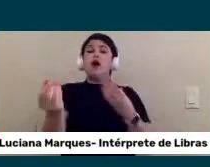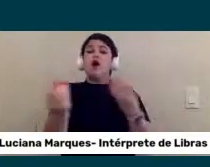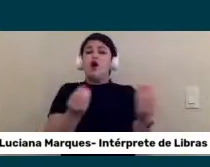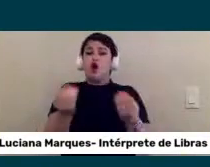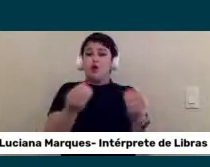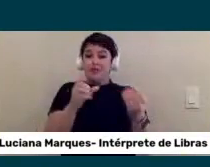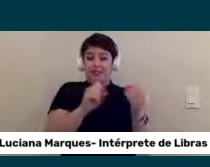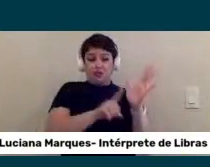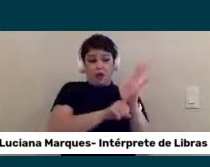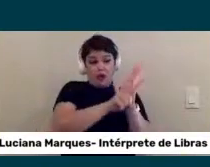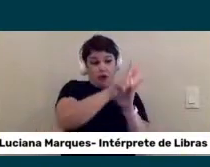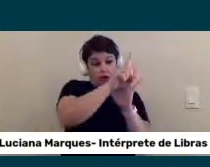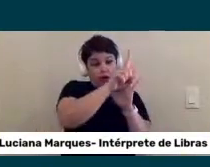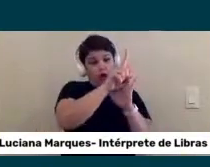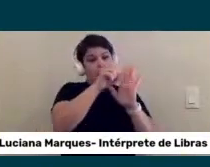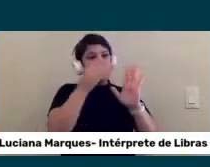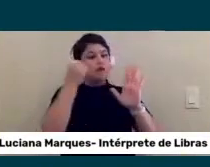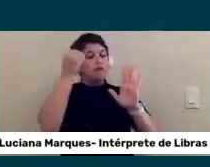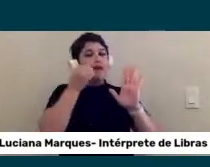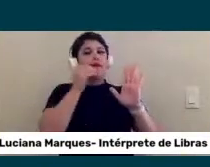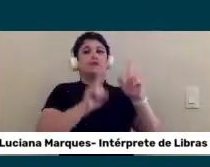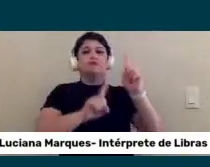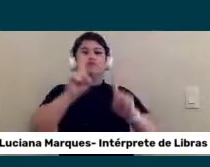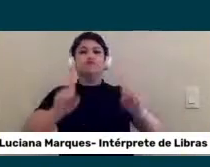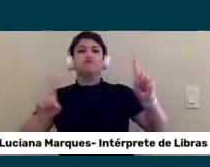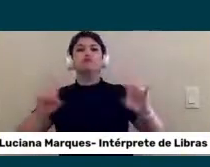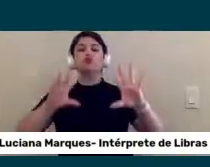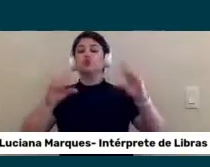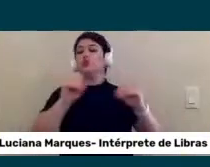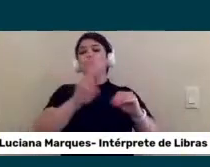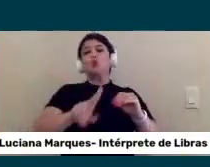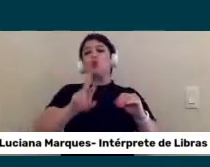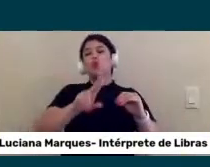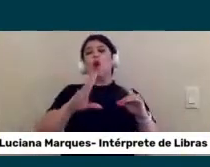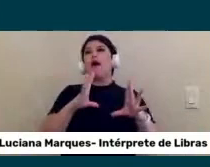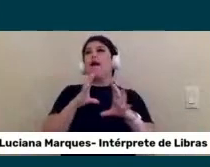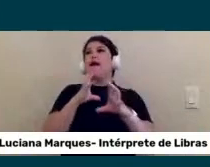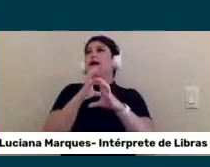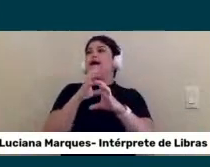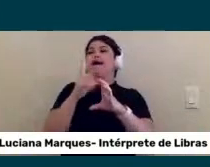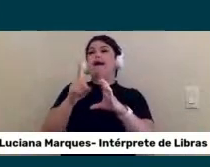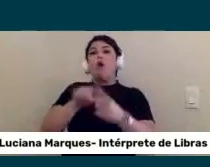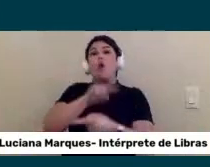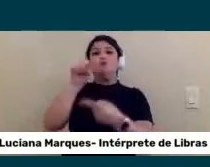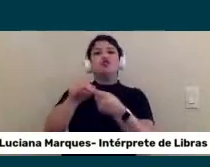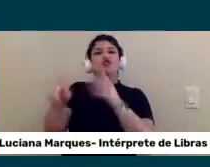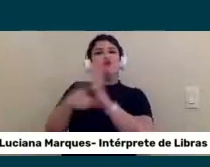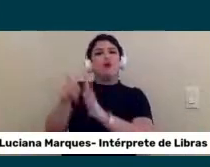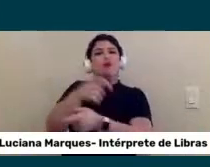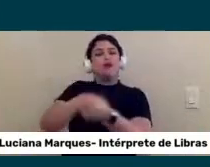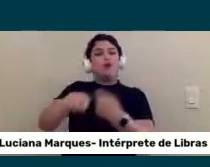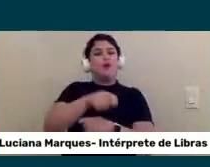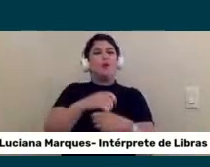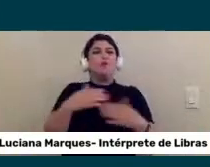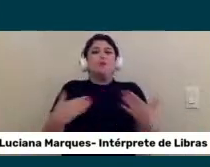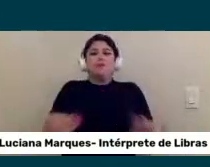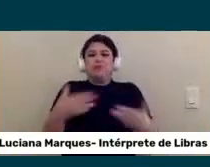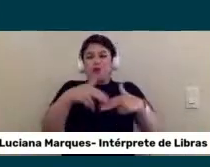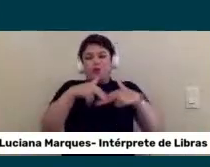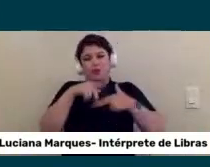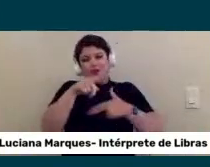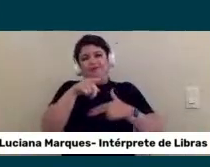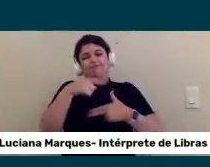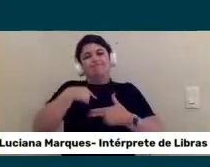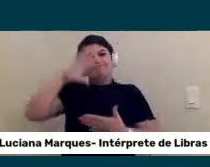experiência não significa que ela é um objetivo do negócio? Por isso que esse entendimento e esse